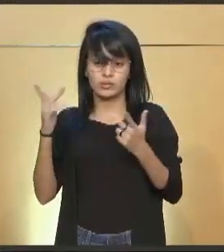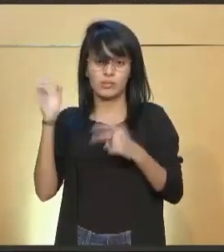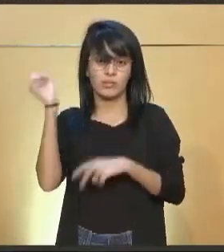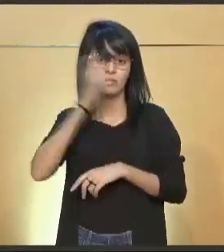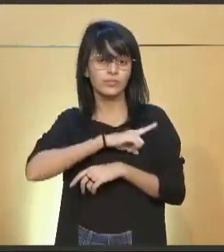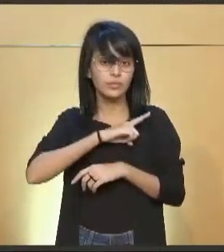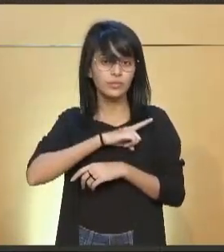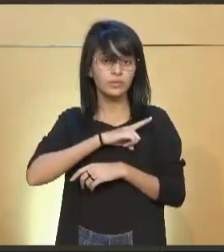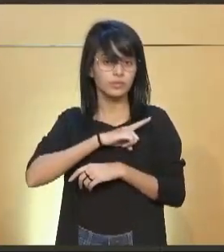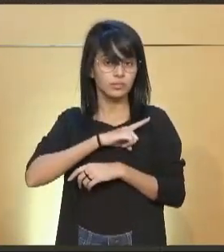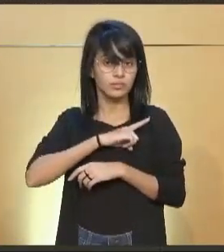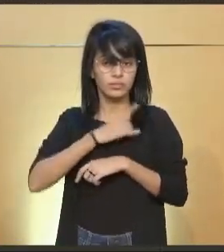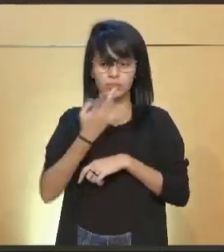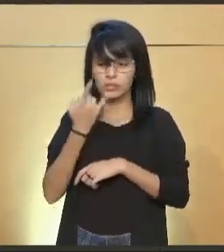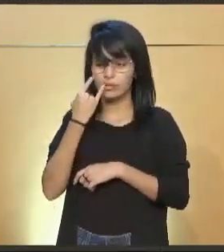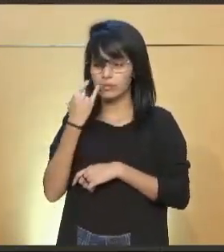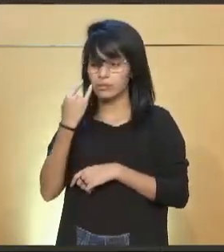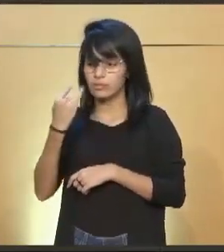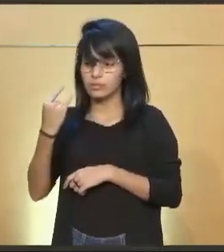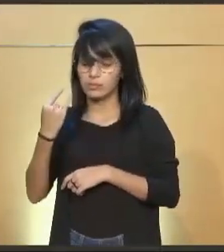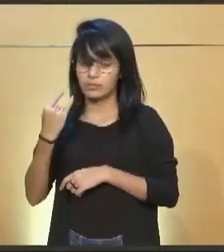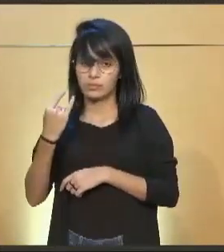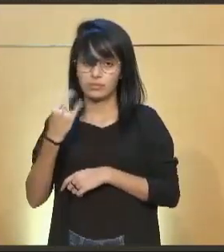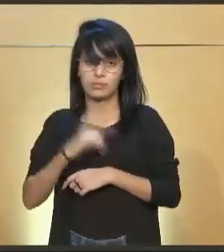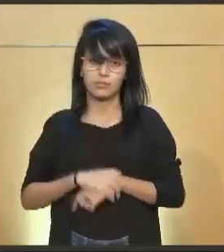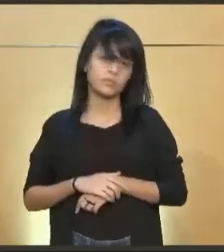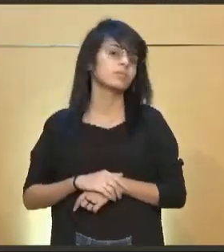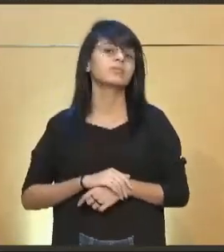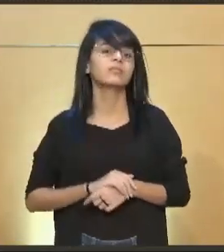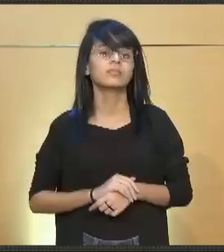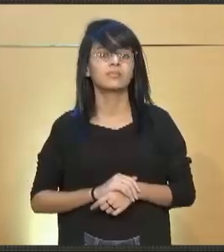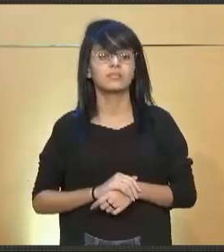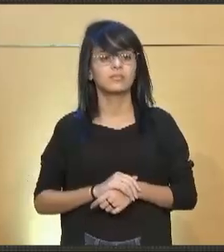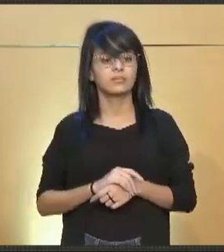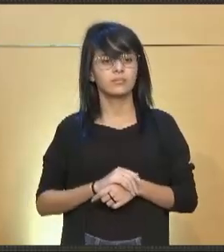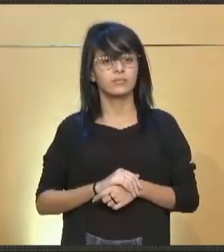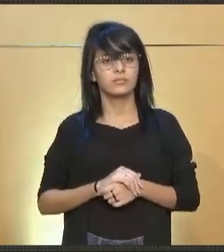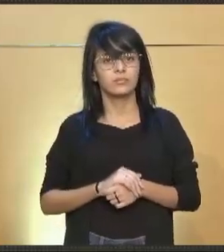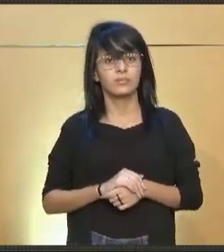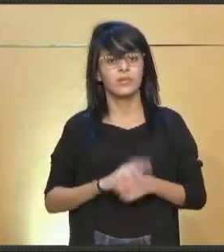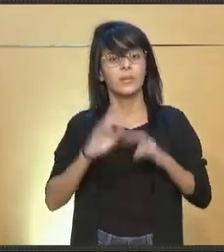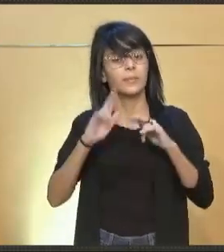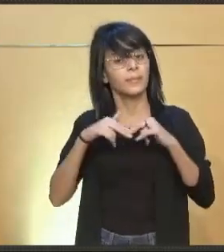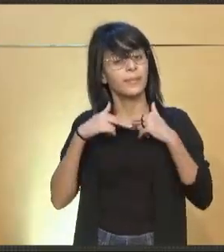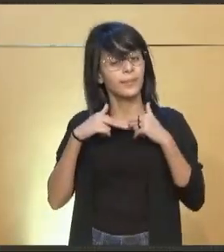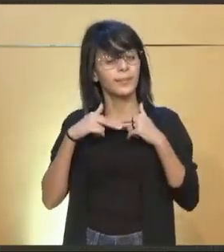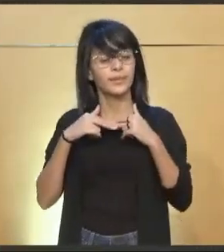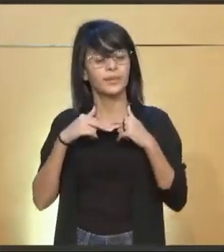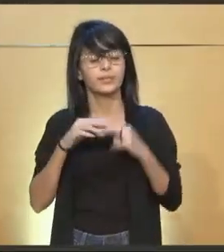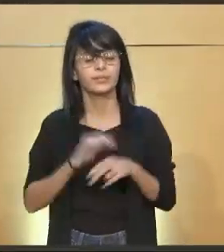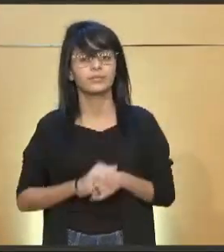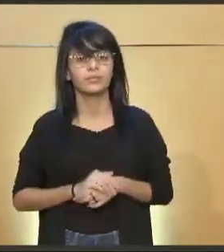chama a atenção do homem no seu instinto mais natural. Essa é a grande questão. Por isso que você,